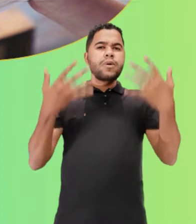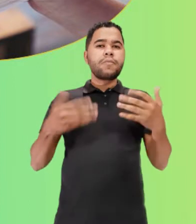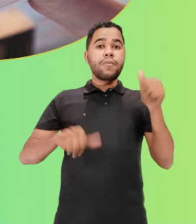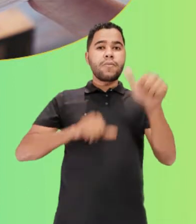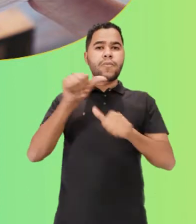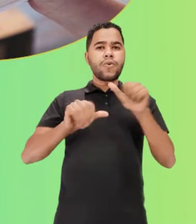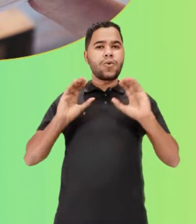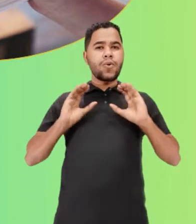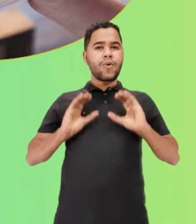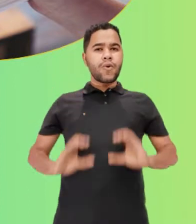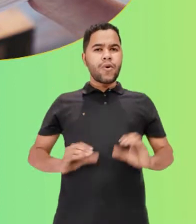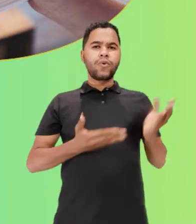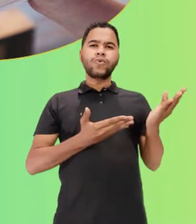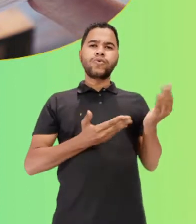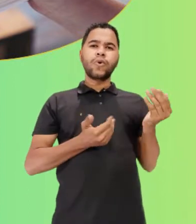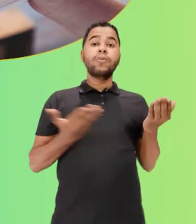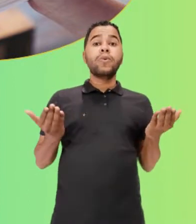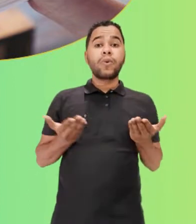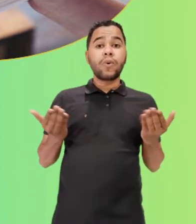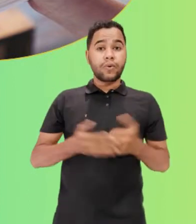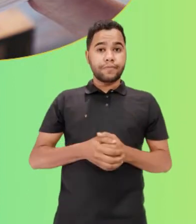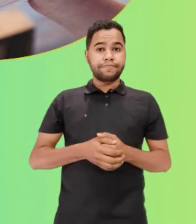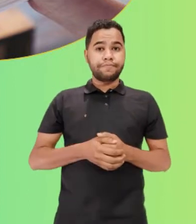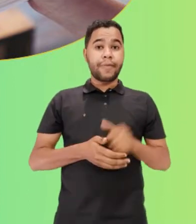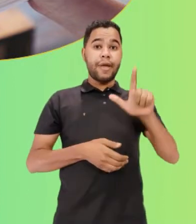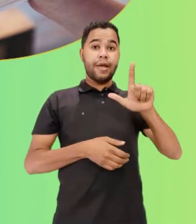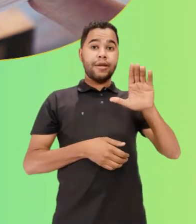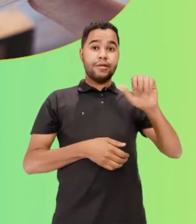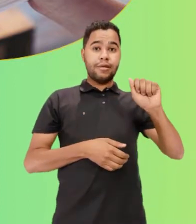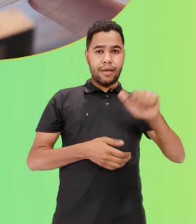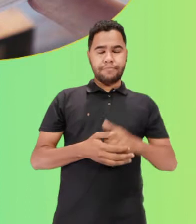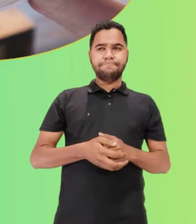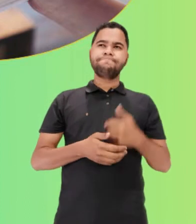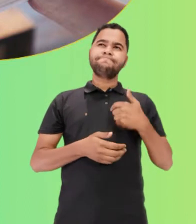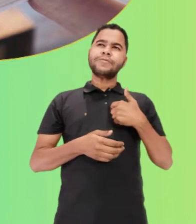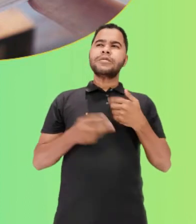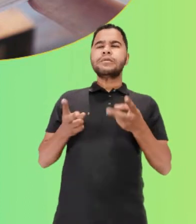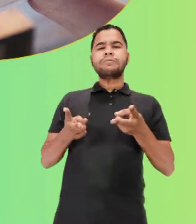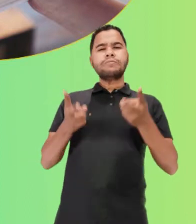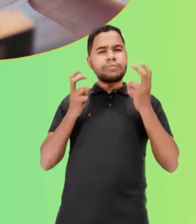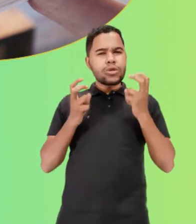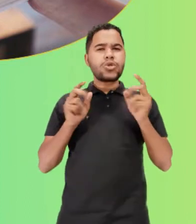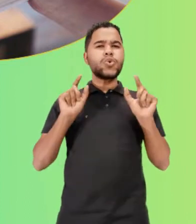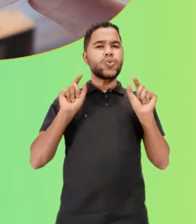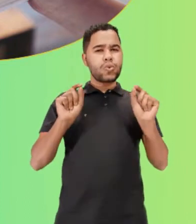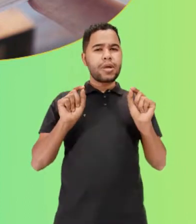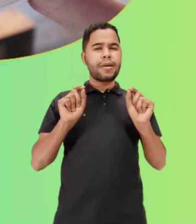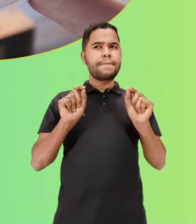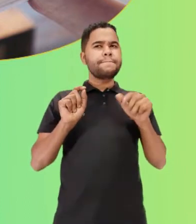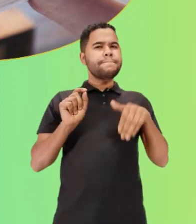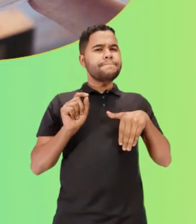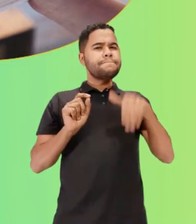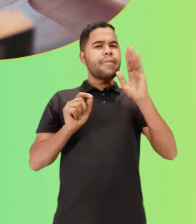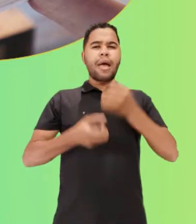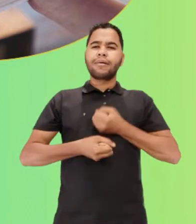as mudanças de comportamento nos jovens de hoje? LCA. O que eu percebo é que, na realidade, eles são